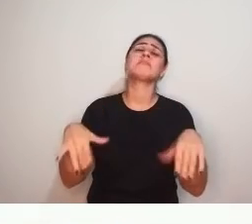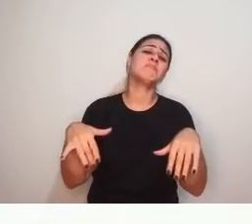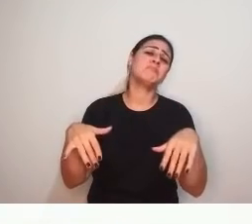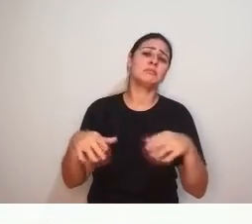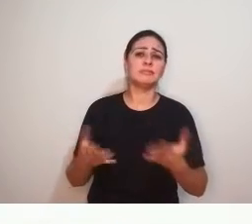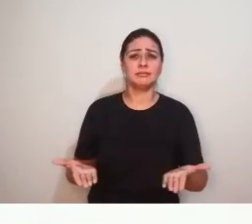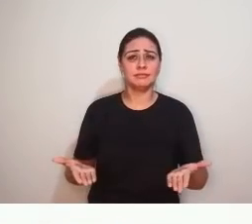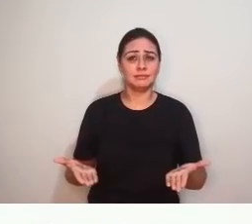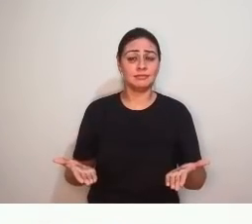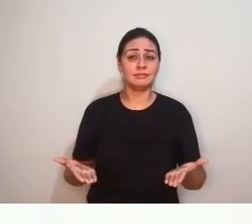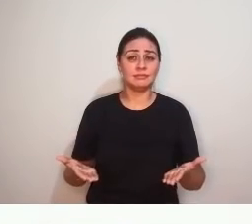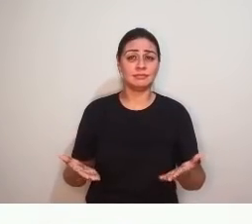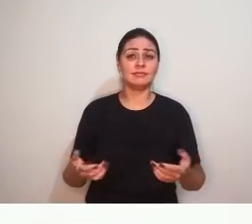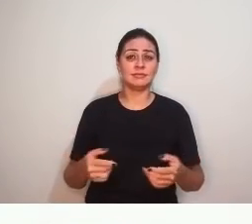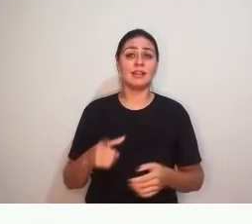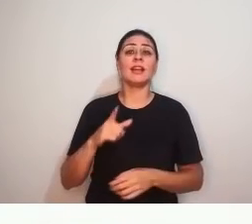do outro lado, a gente tem lá